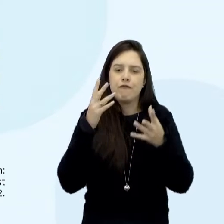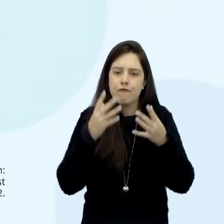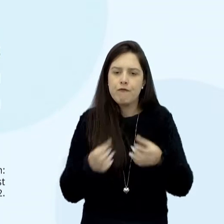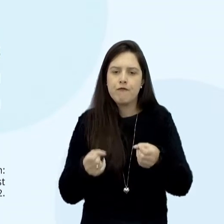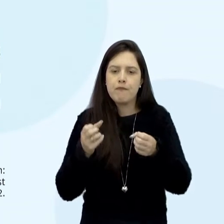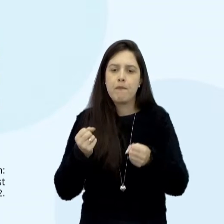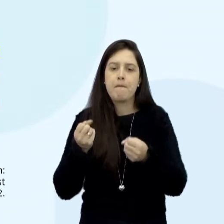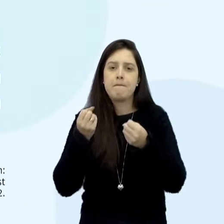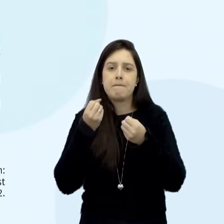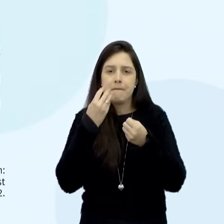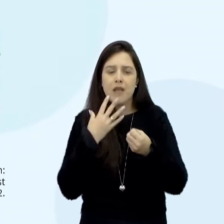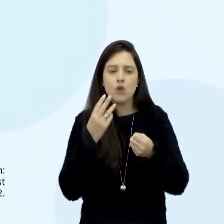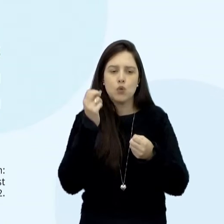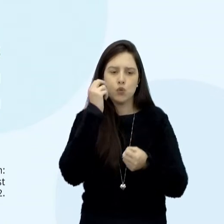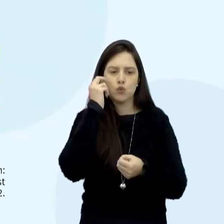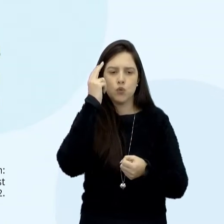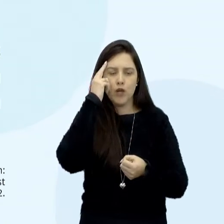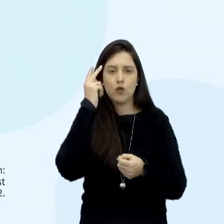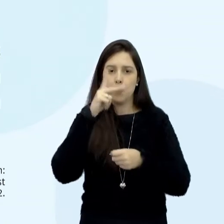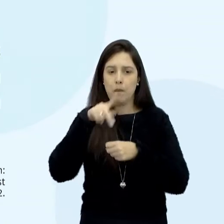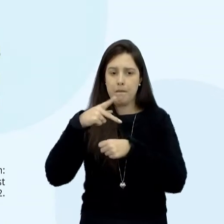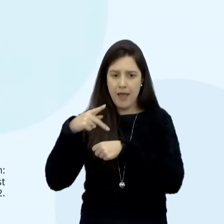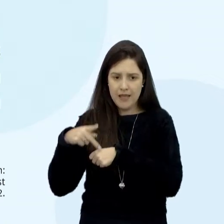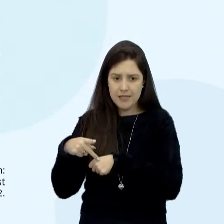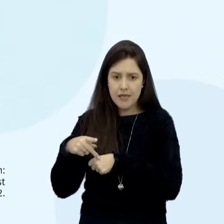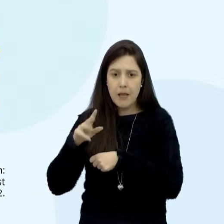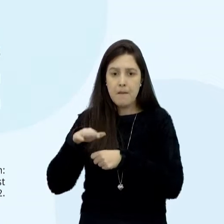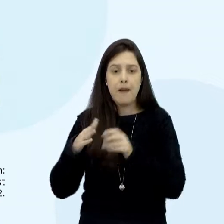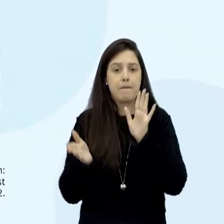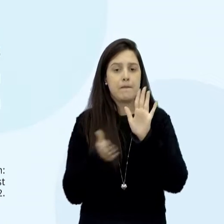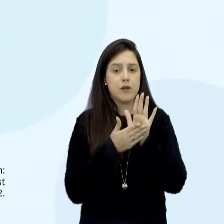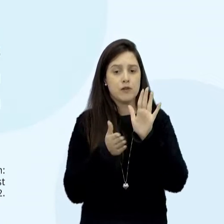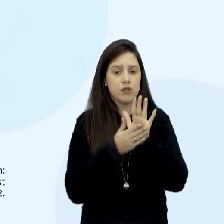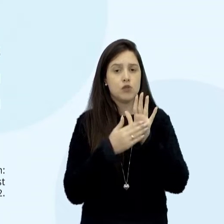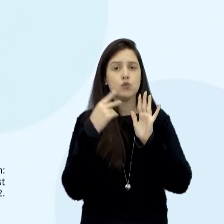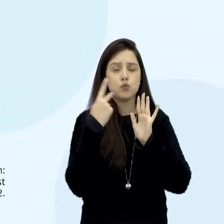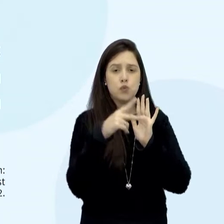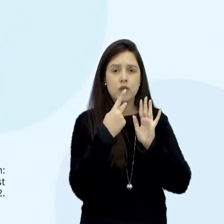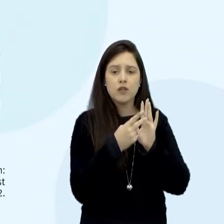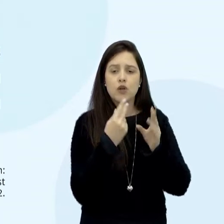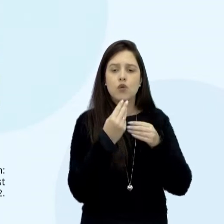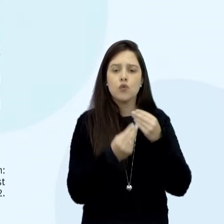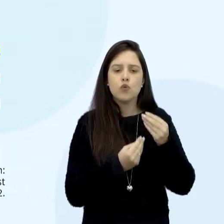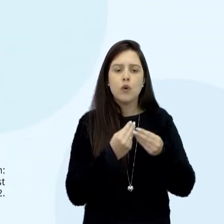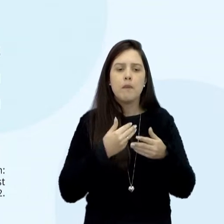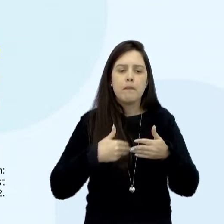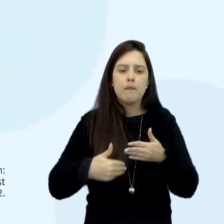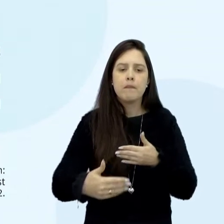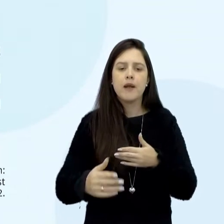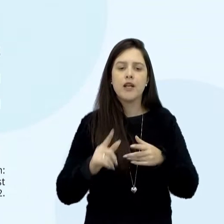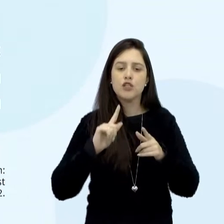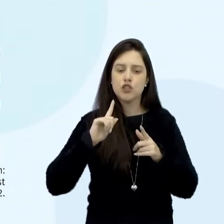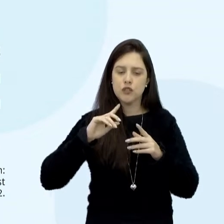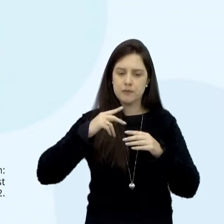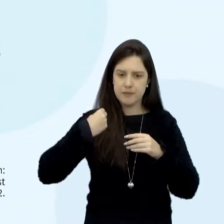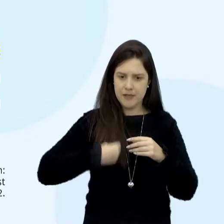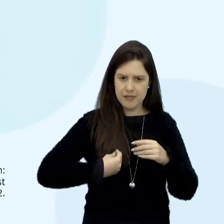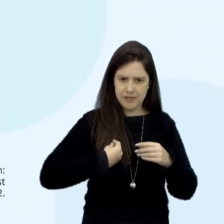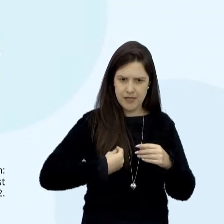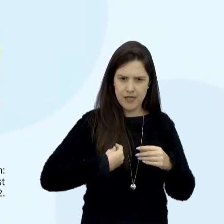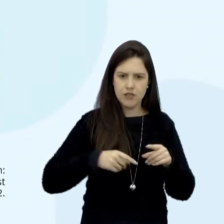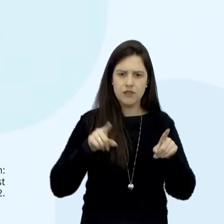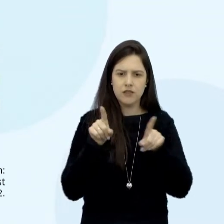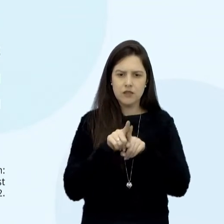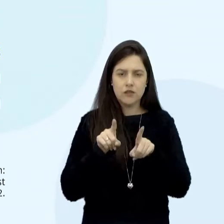bens culturais do país, proporcionando sua existência e usufruto para as gerações presentes e